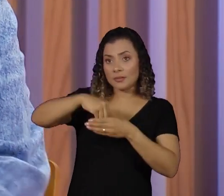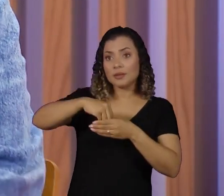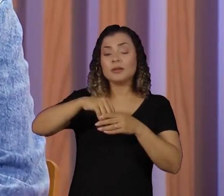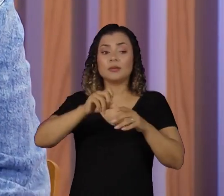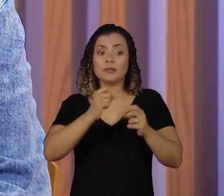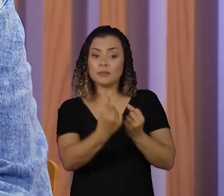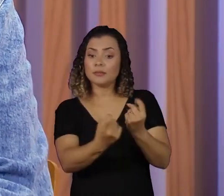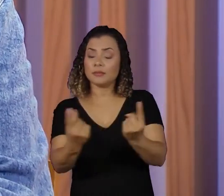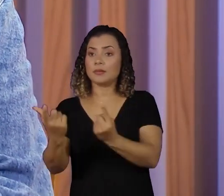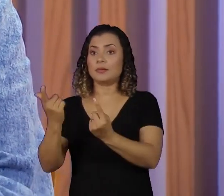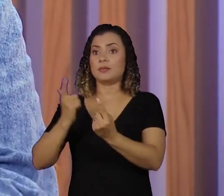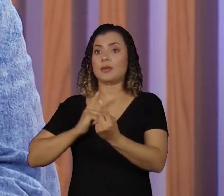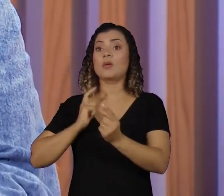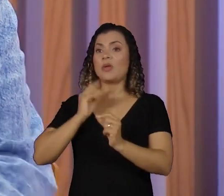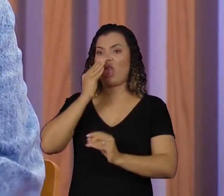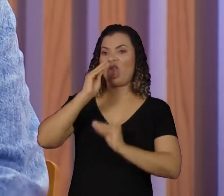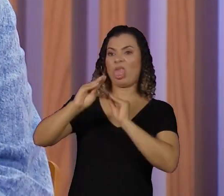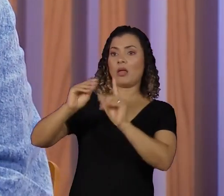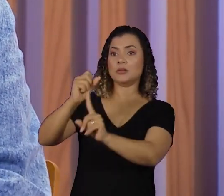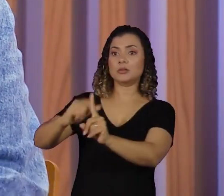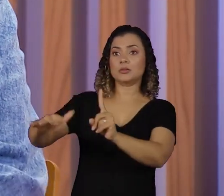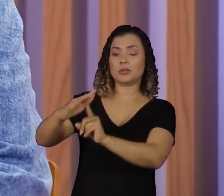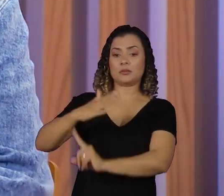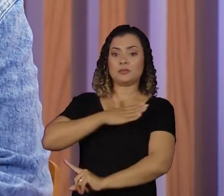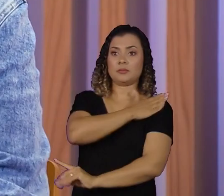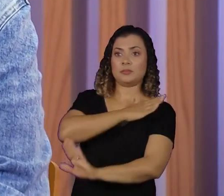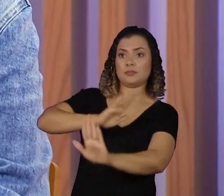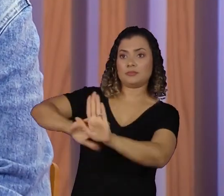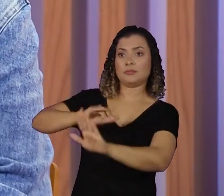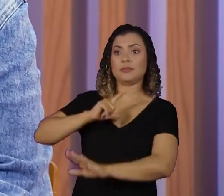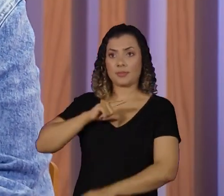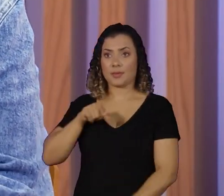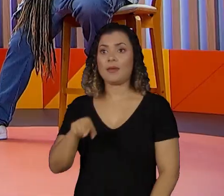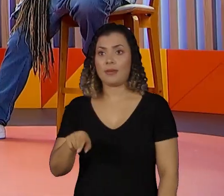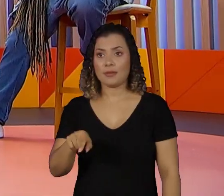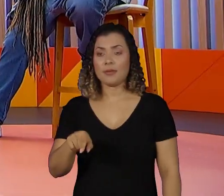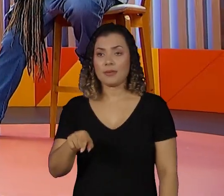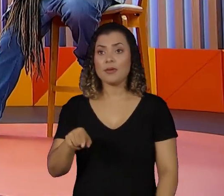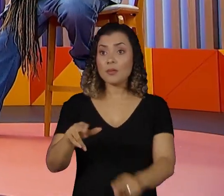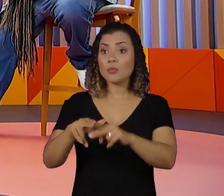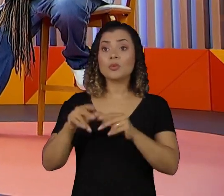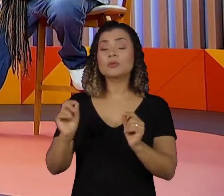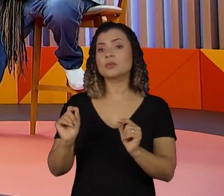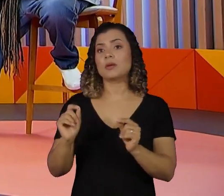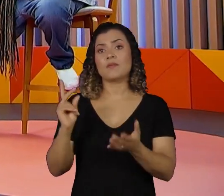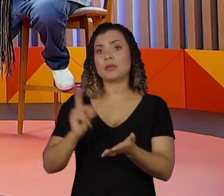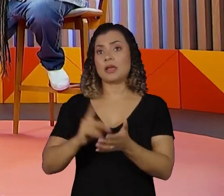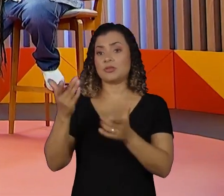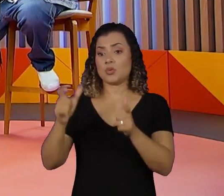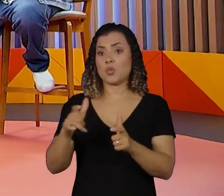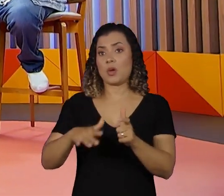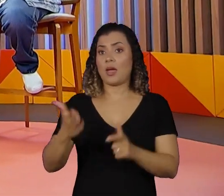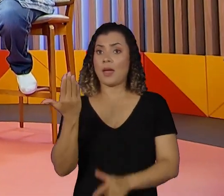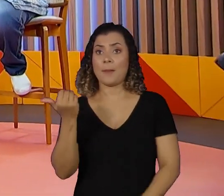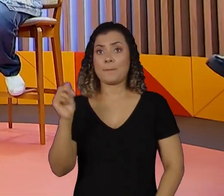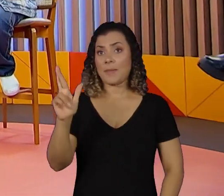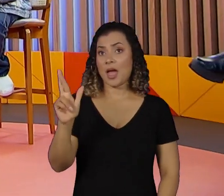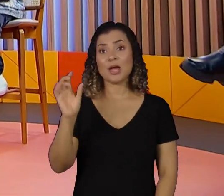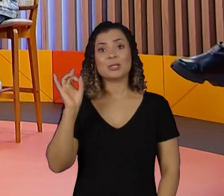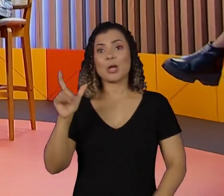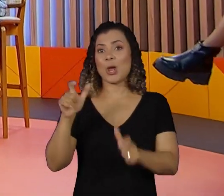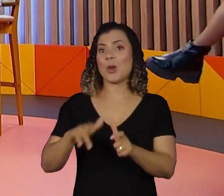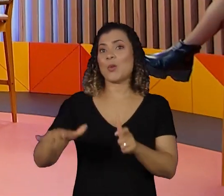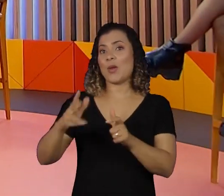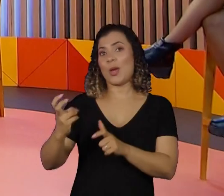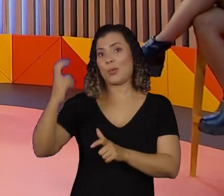marginalização e essa invisibilização social que nós temos, né? Então, é importante não romantizar o espaço do bar somente como